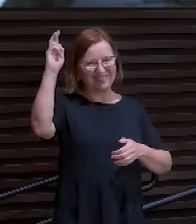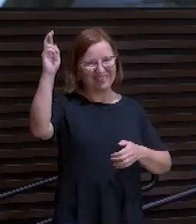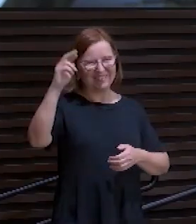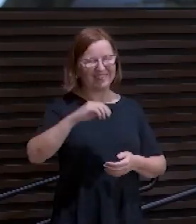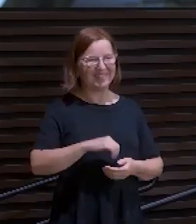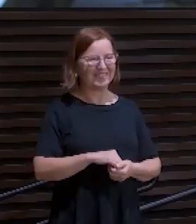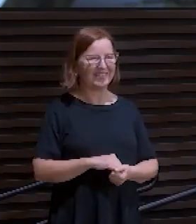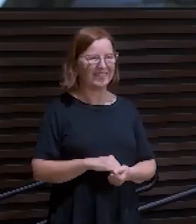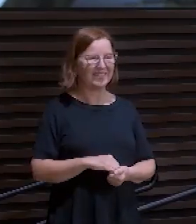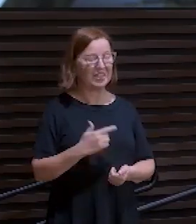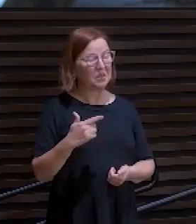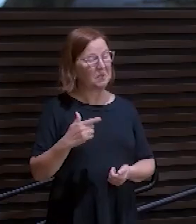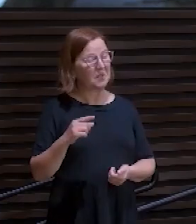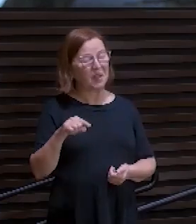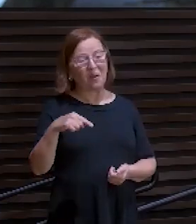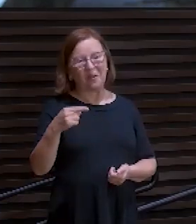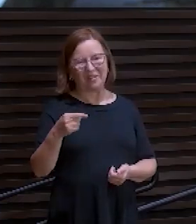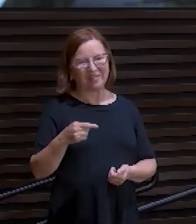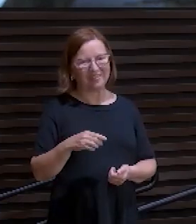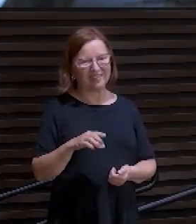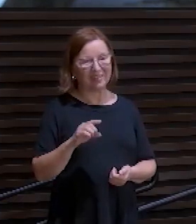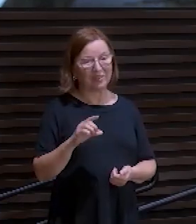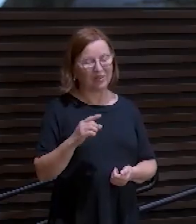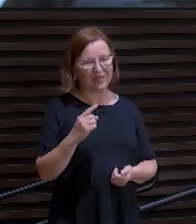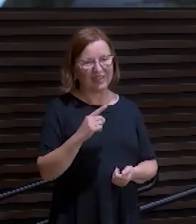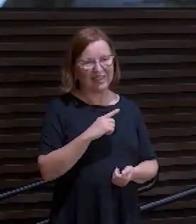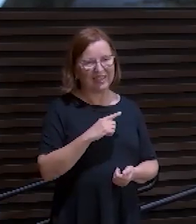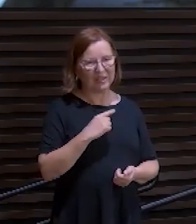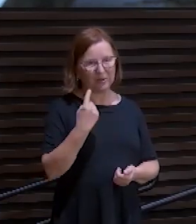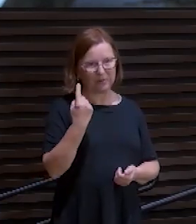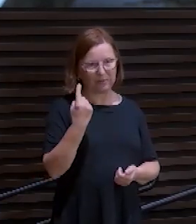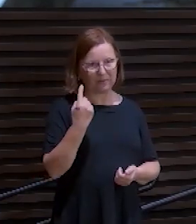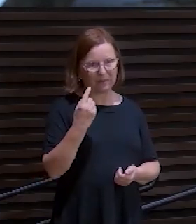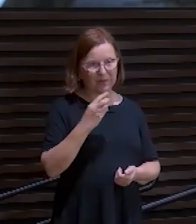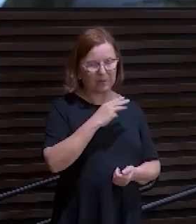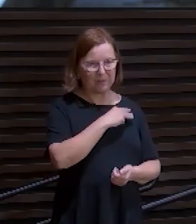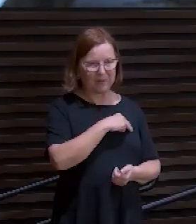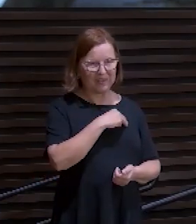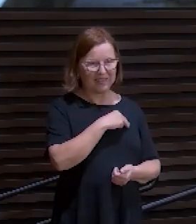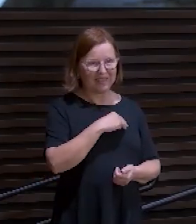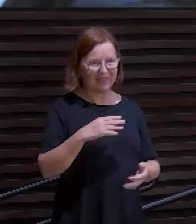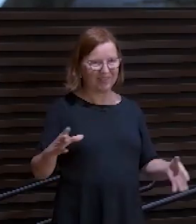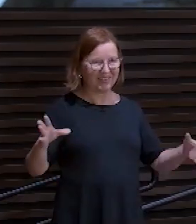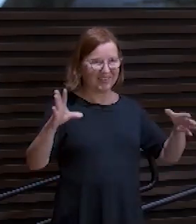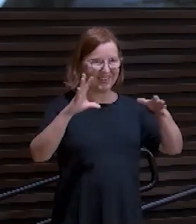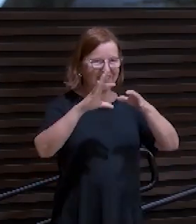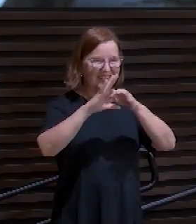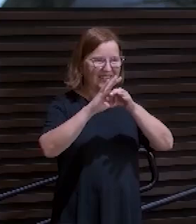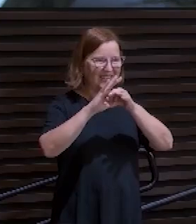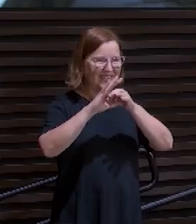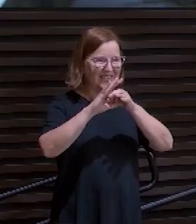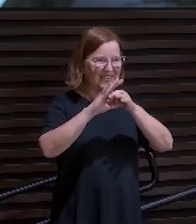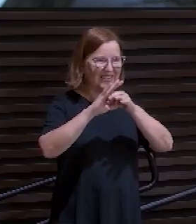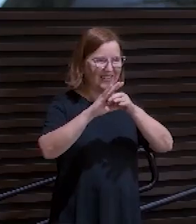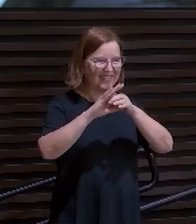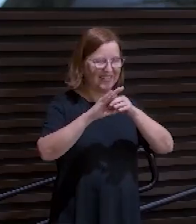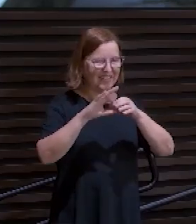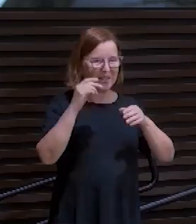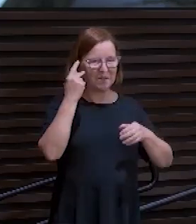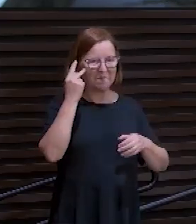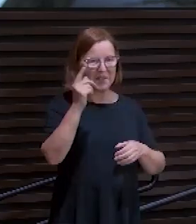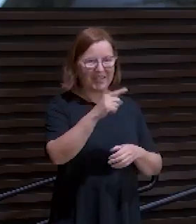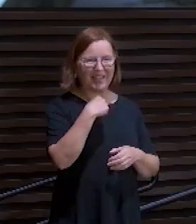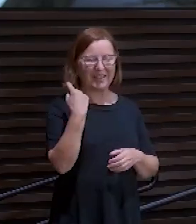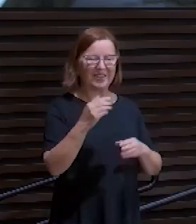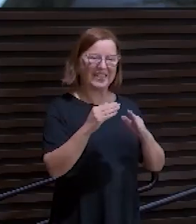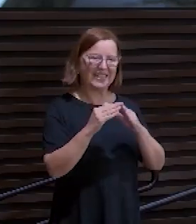Não há outro. Só há um. O ministério da reconciliação para a nossa casa.